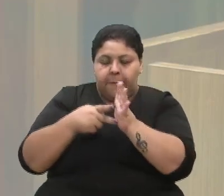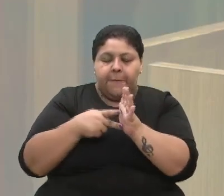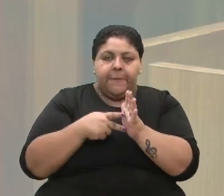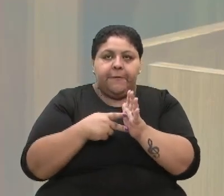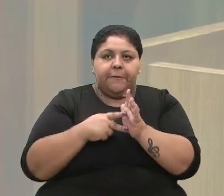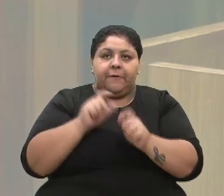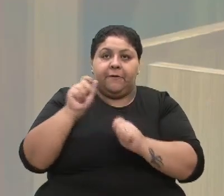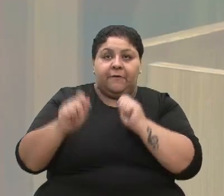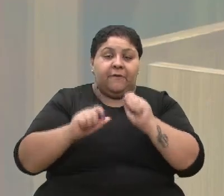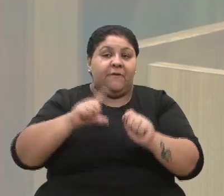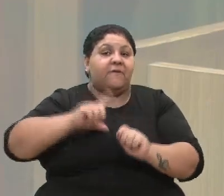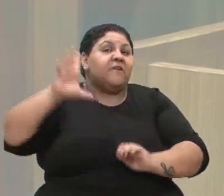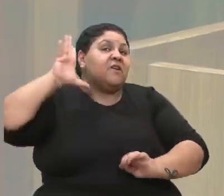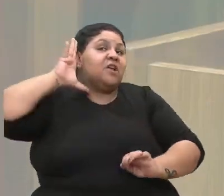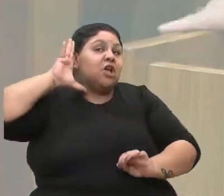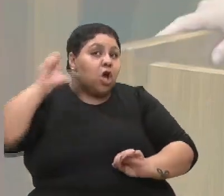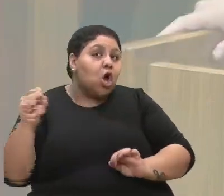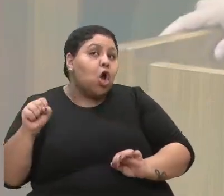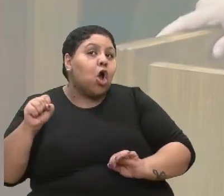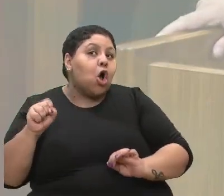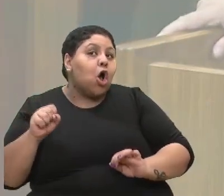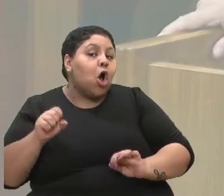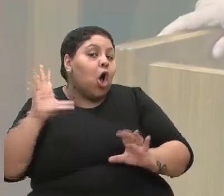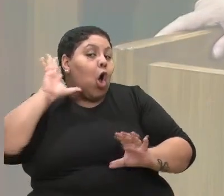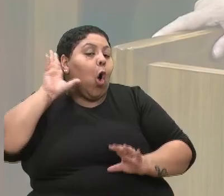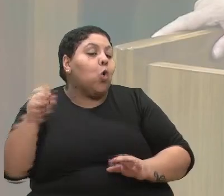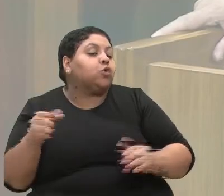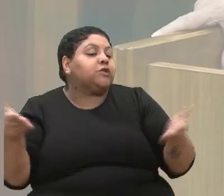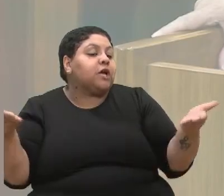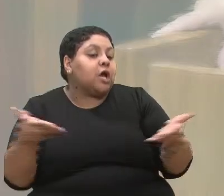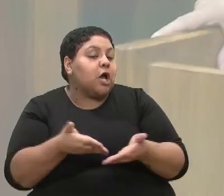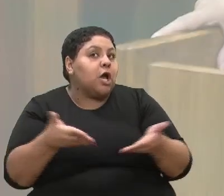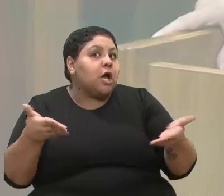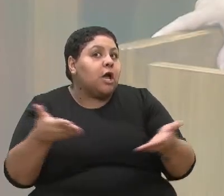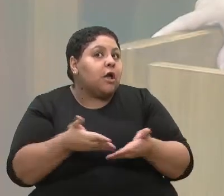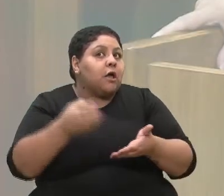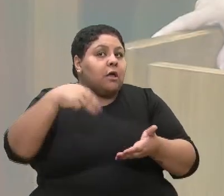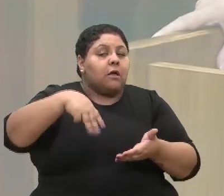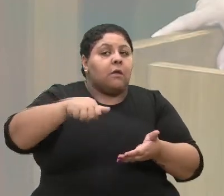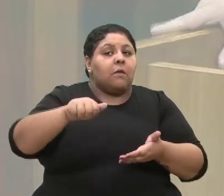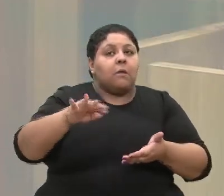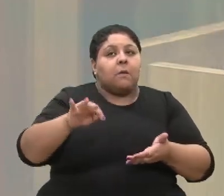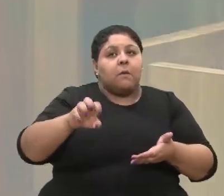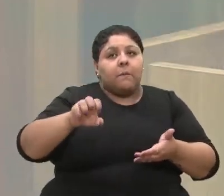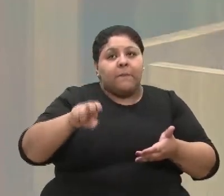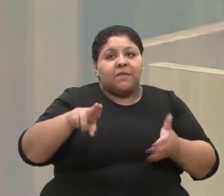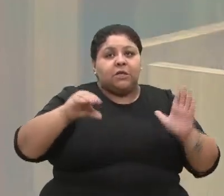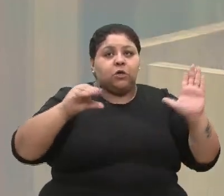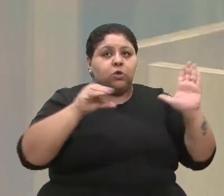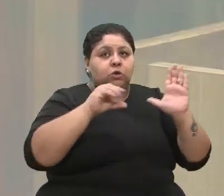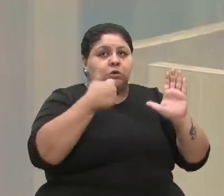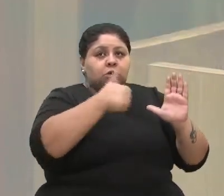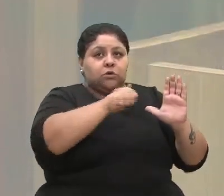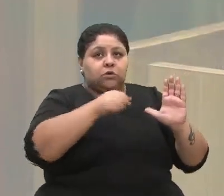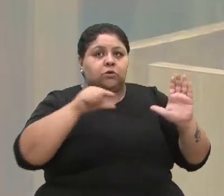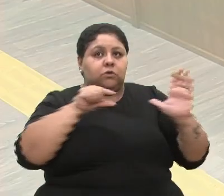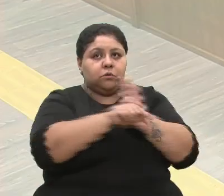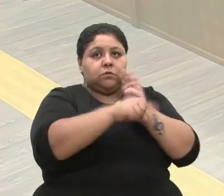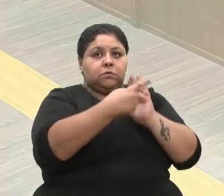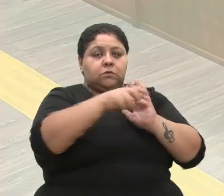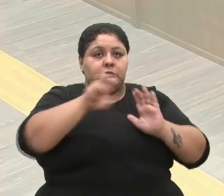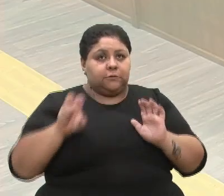quem tem ouvidos para ouvir, que ouça. Mateus 11:15. Era isso, muito obrigada.